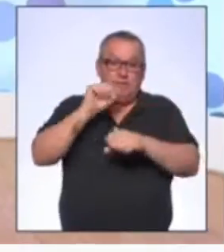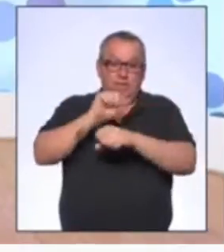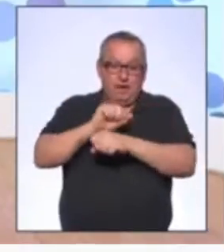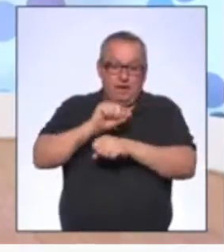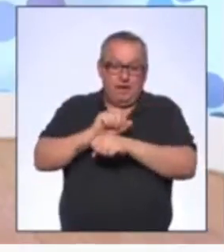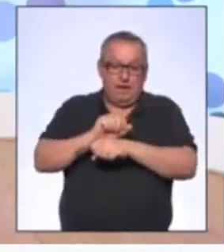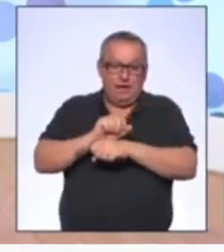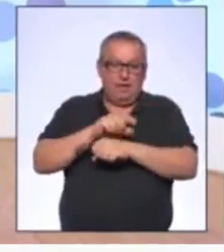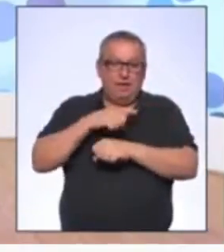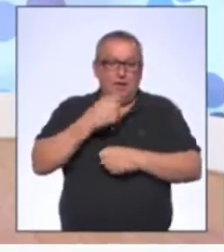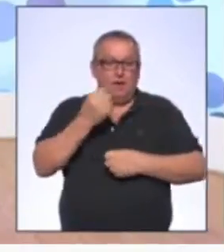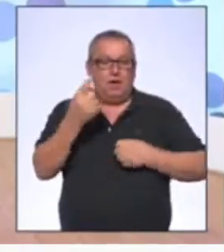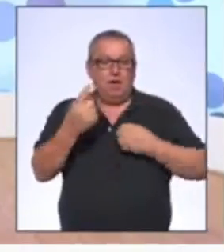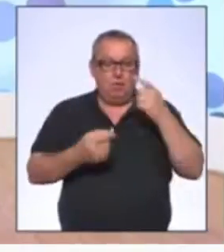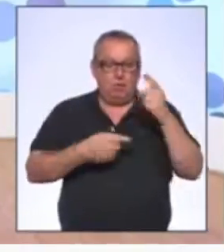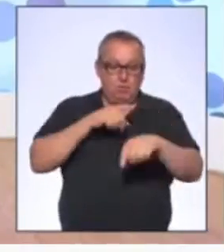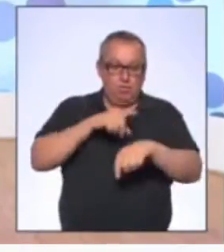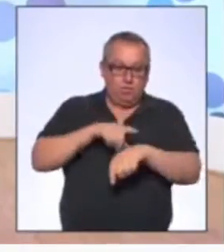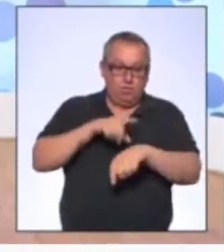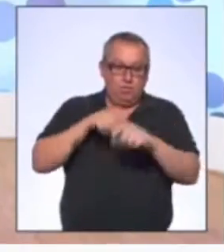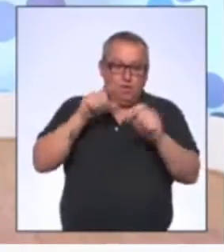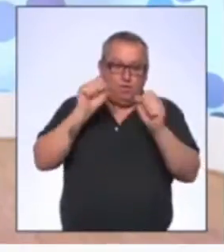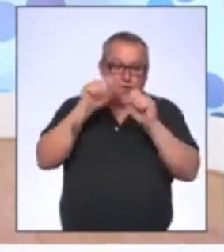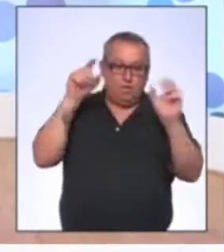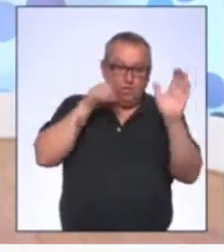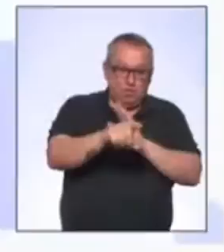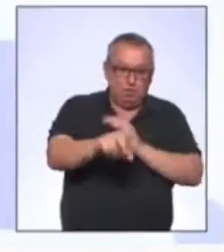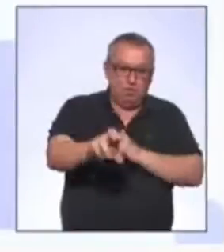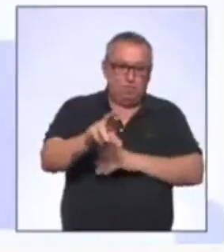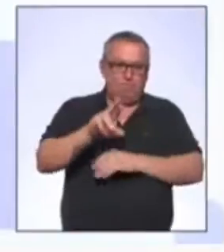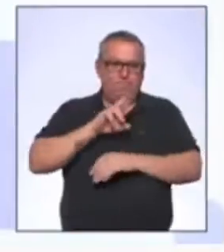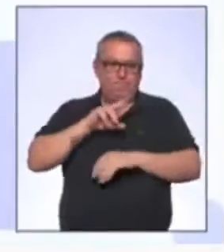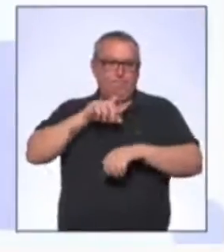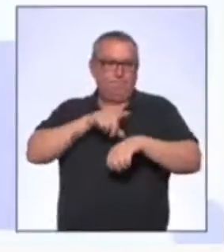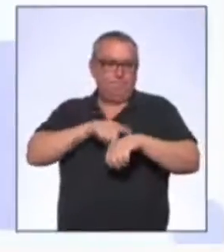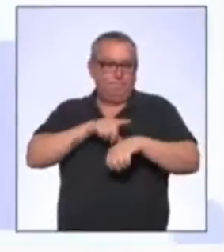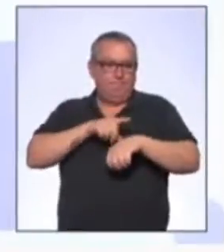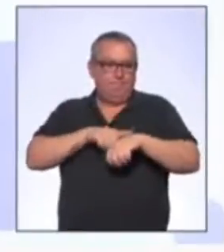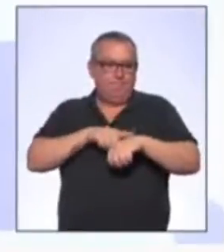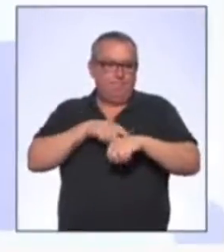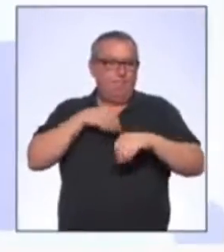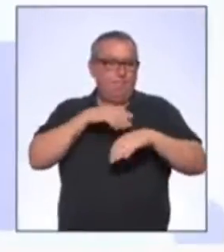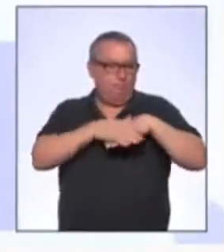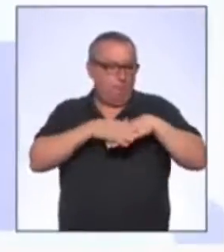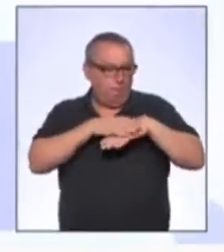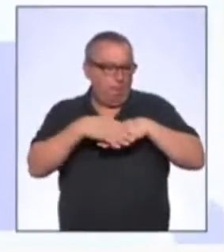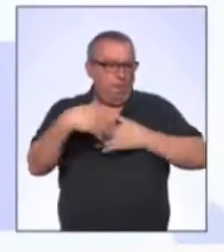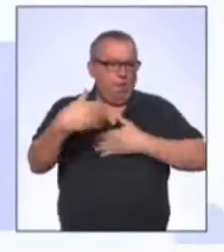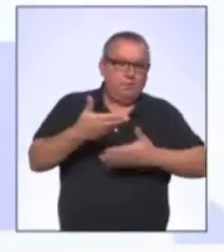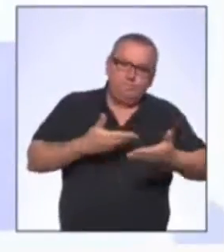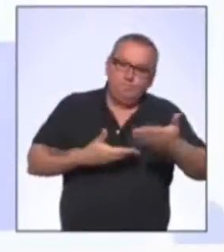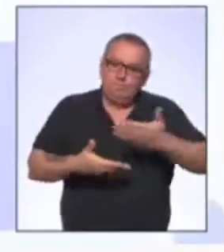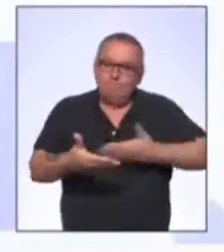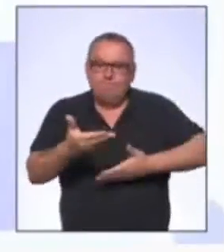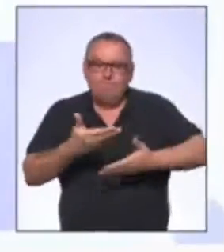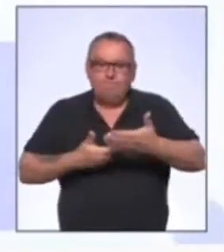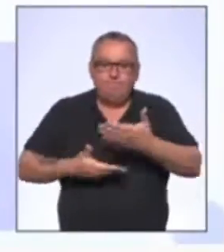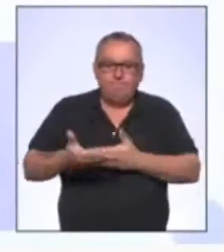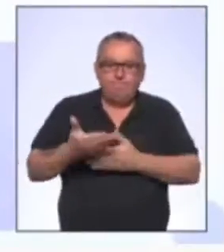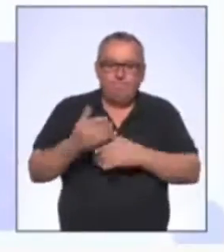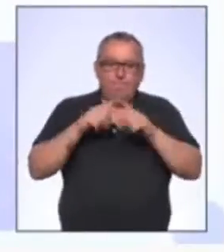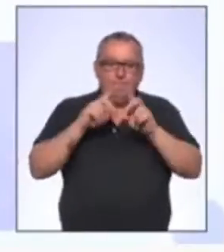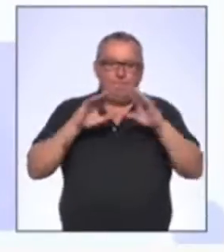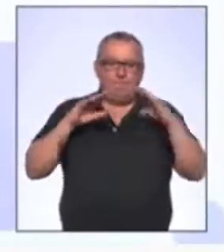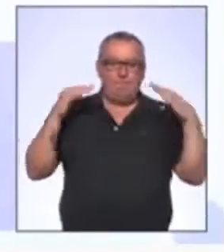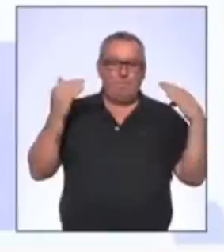nós teremos alguns momentos eu vou fazer a pergunta vocês não respondendo e nós vamos conversando num bate-papo como se fosse uma